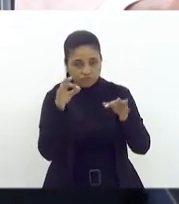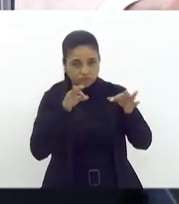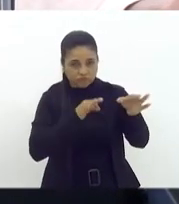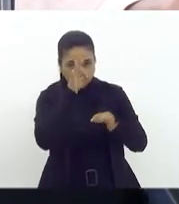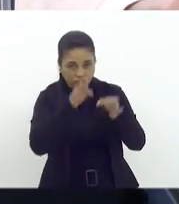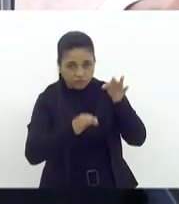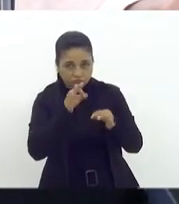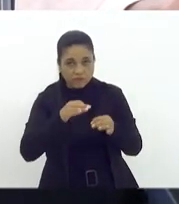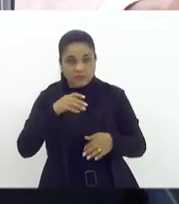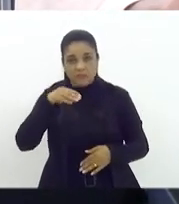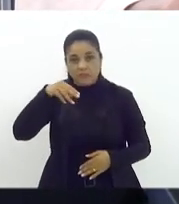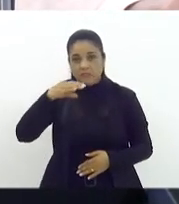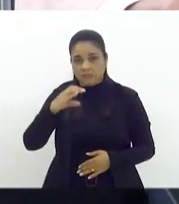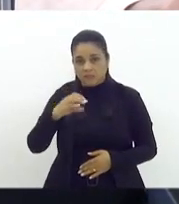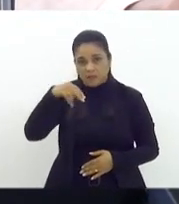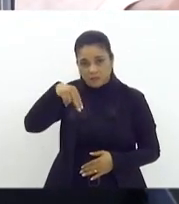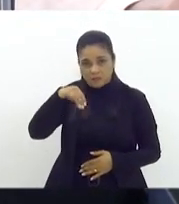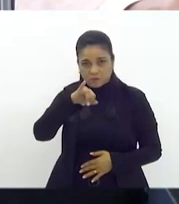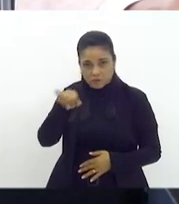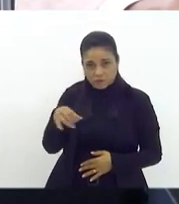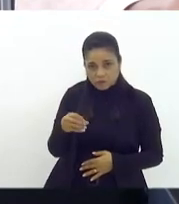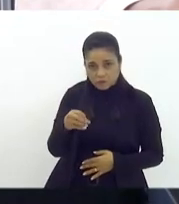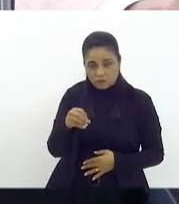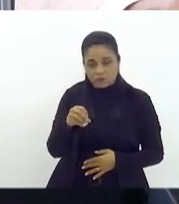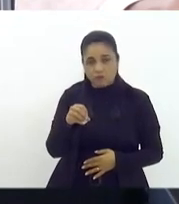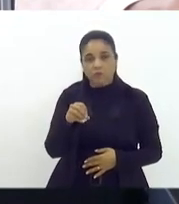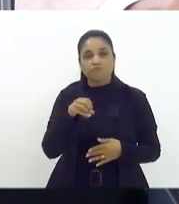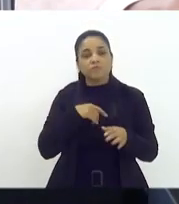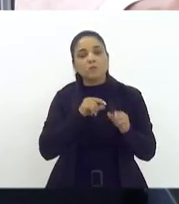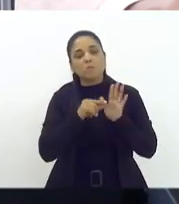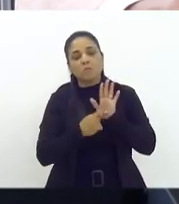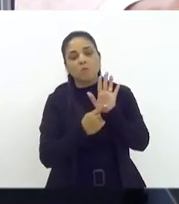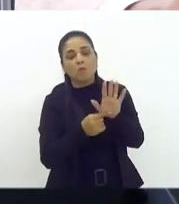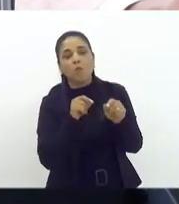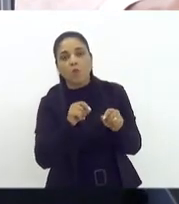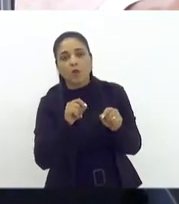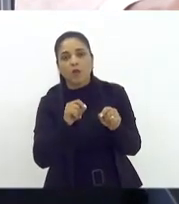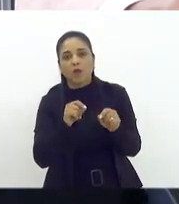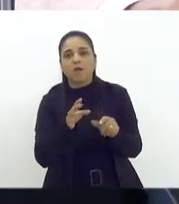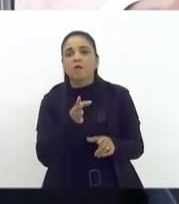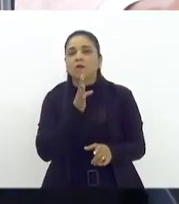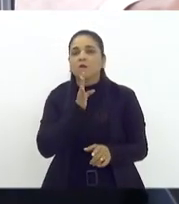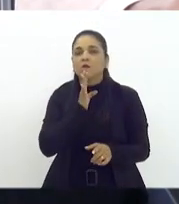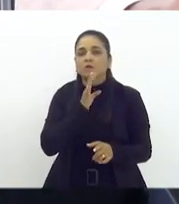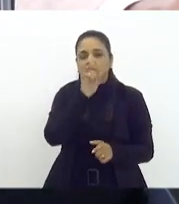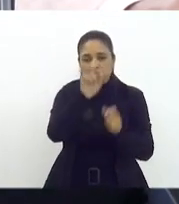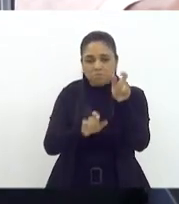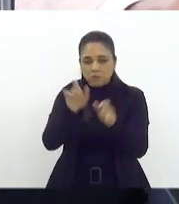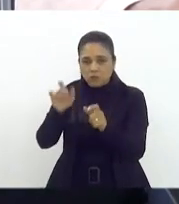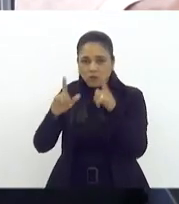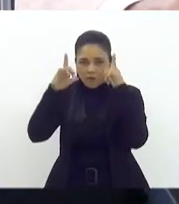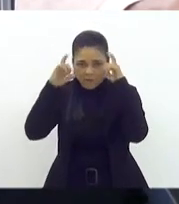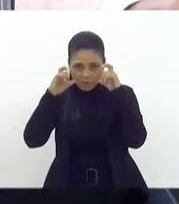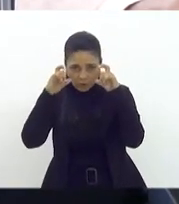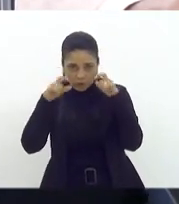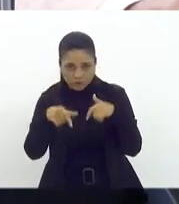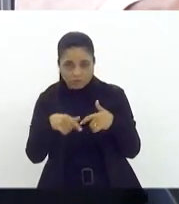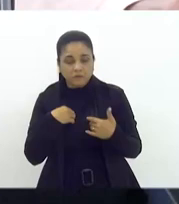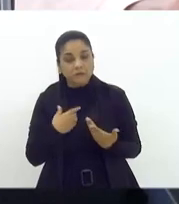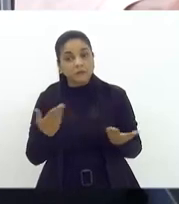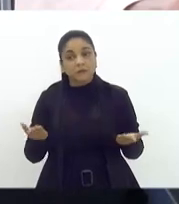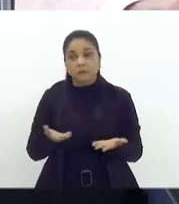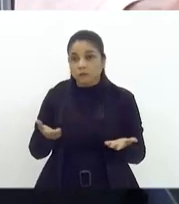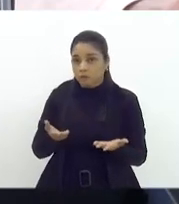CNJ que trata sobre o reconhecimento de pessoas Nós também podemos